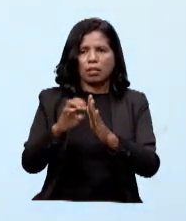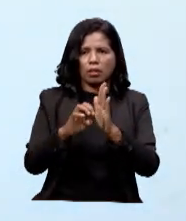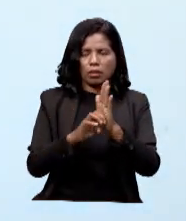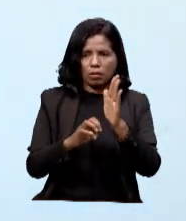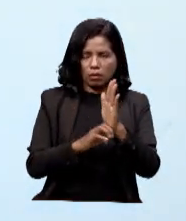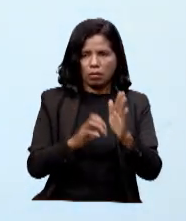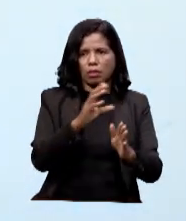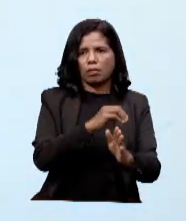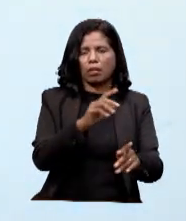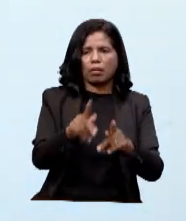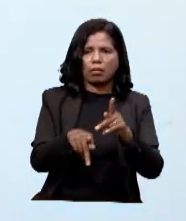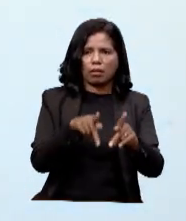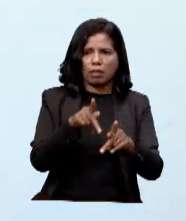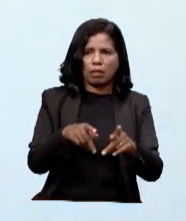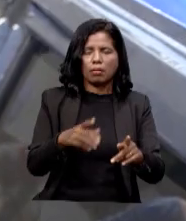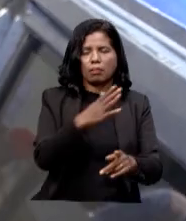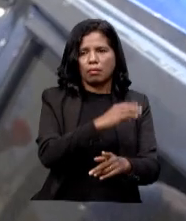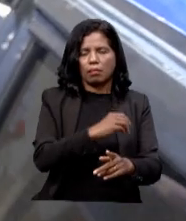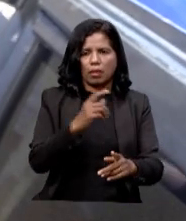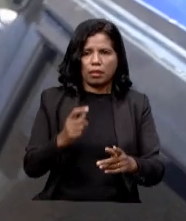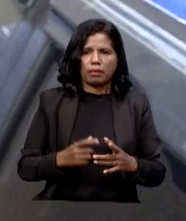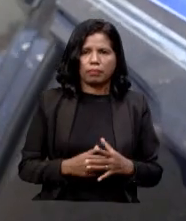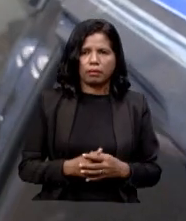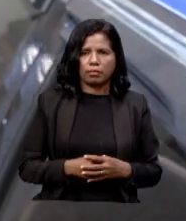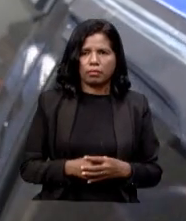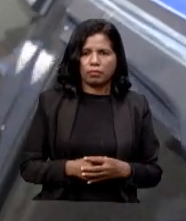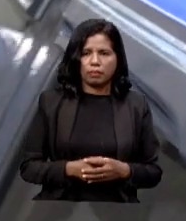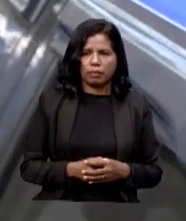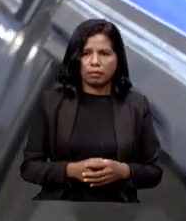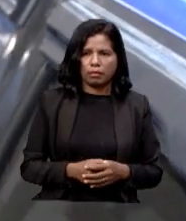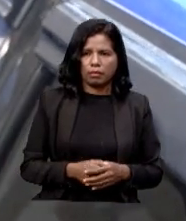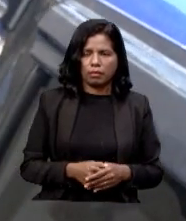no beneficiário ne ba tribunal João Carlos Hilário Guzmão, GMN.